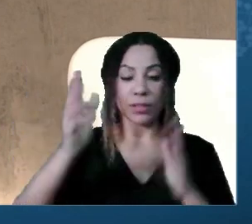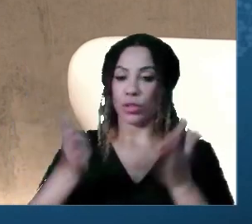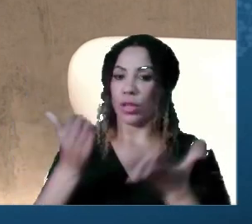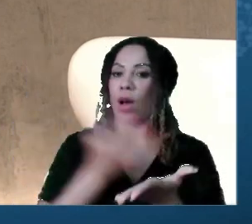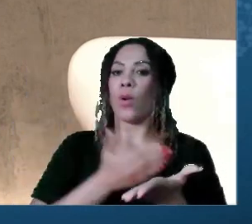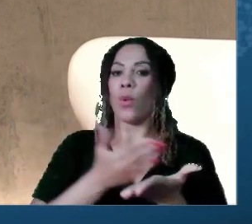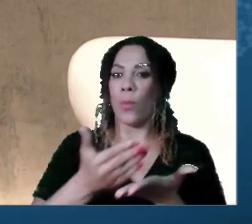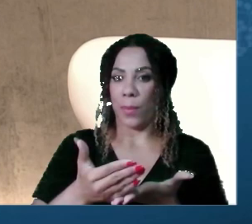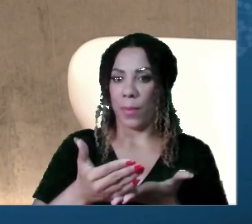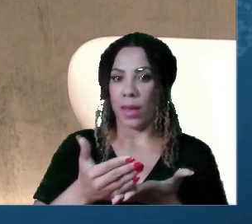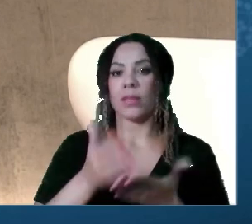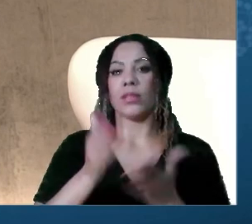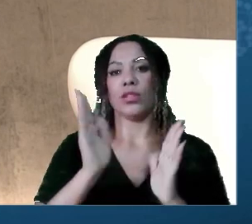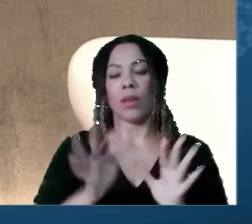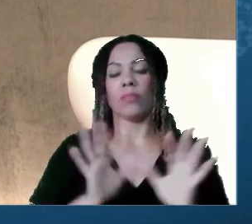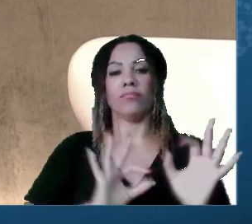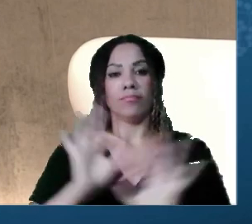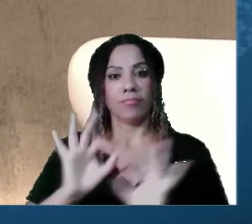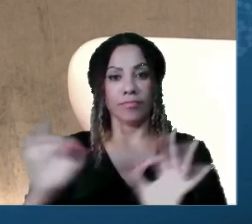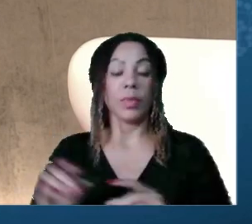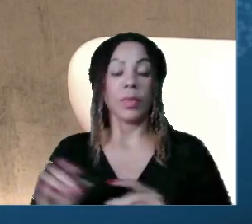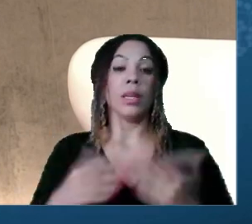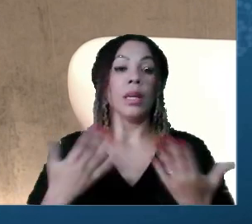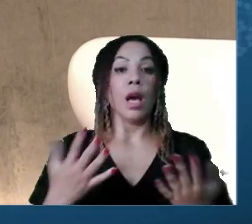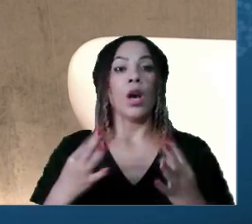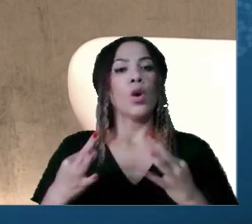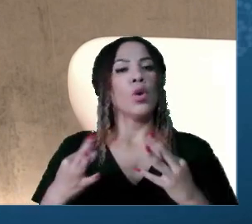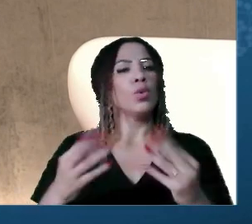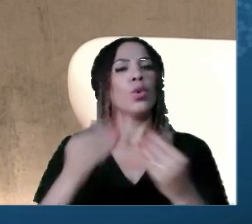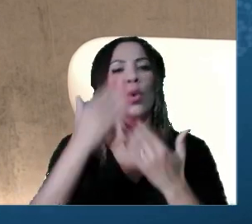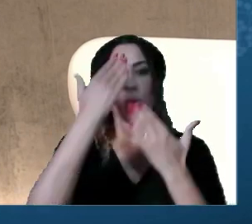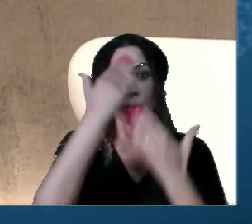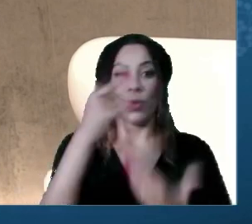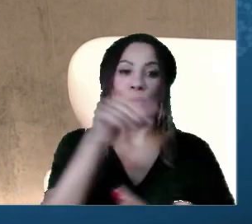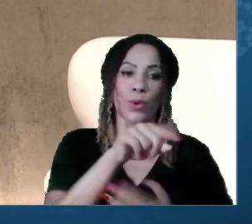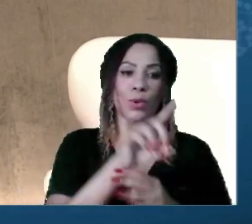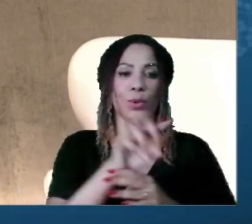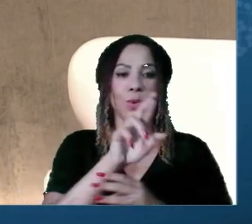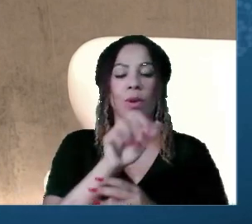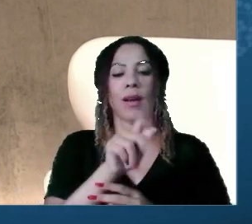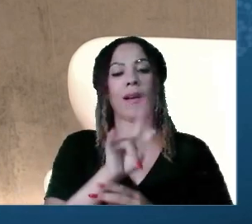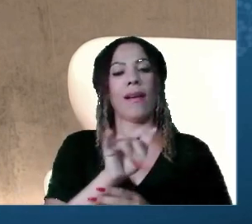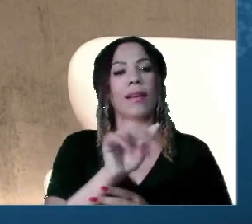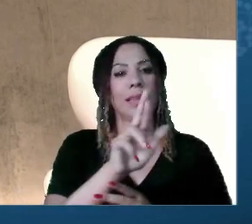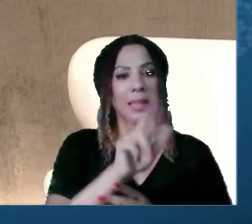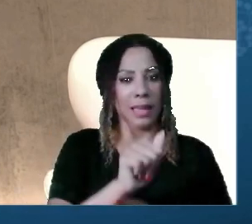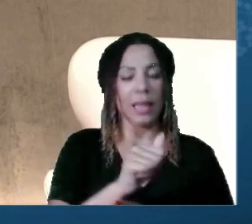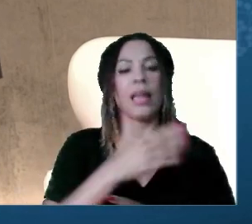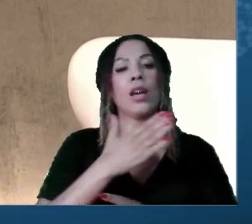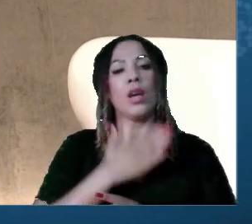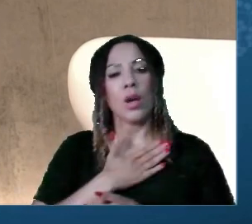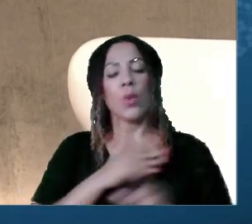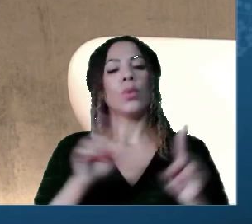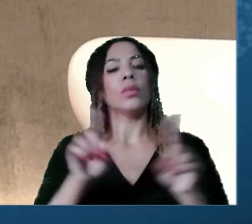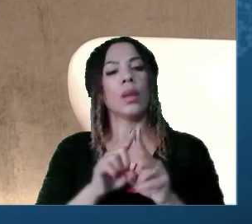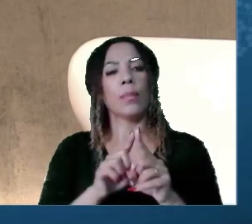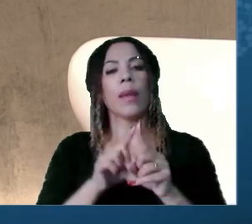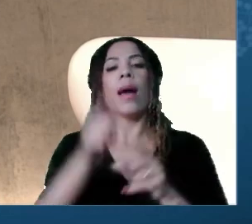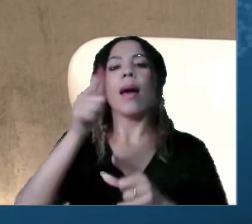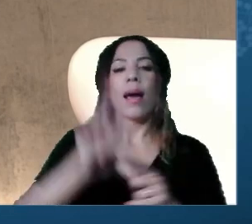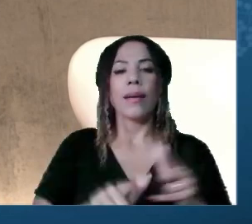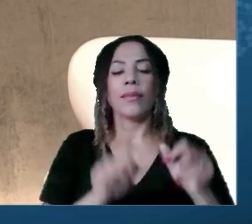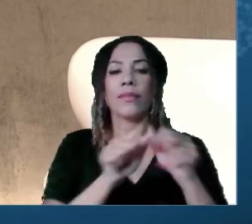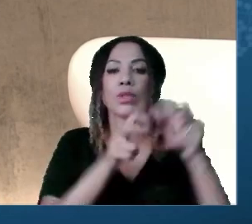né? E assim, todos os agradecimentos que o doutor Akira fez, eu deixo aqui também repetido, né,